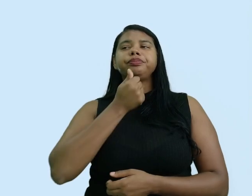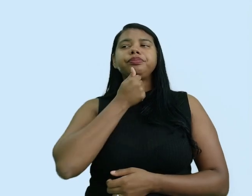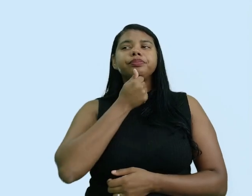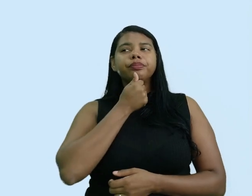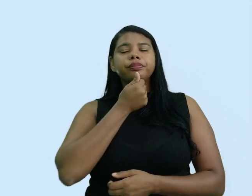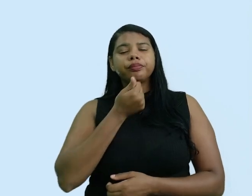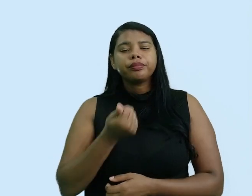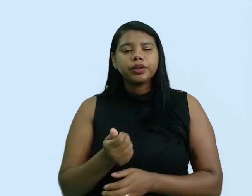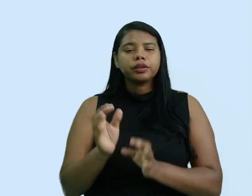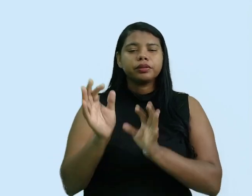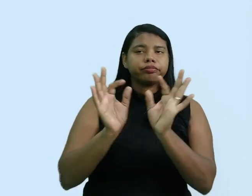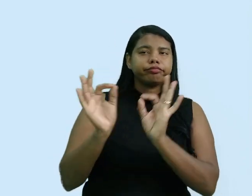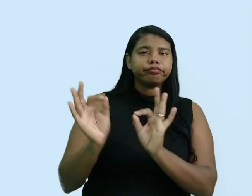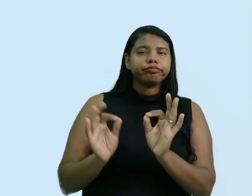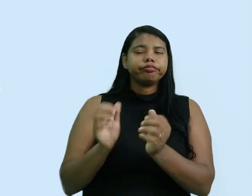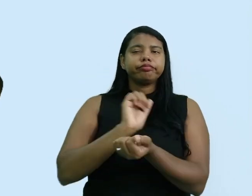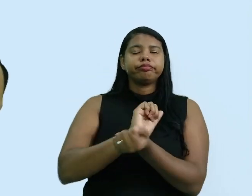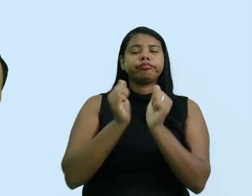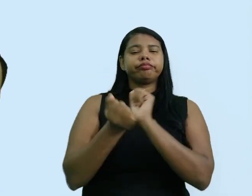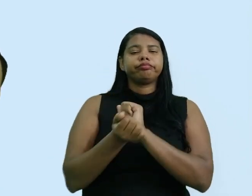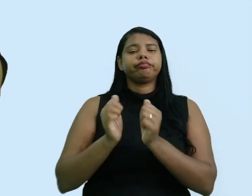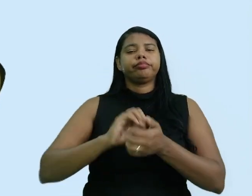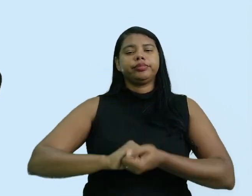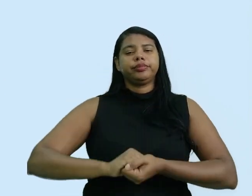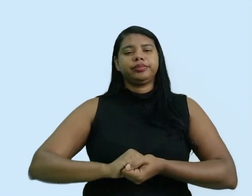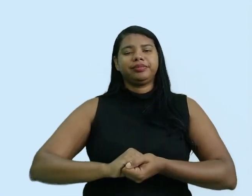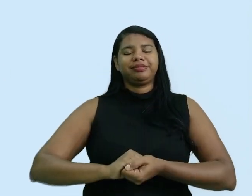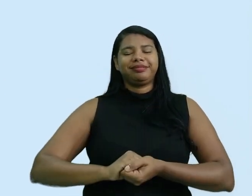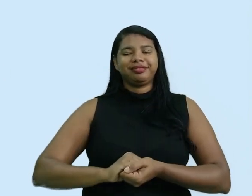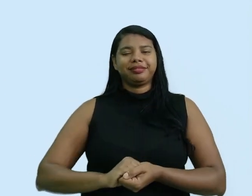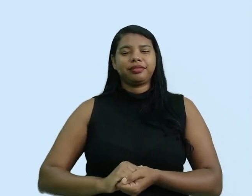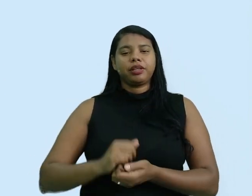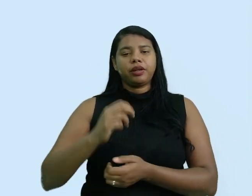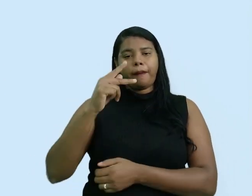em adequação, tá bom? Então, o